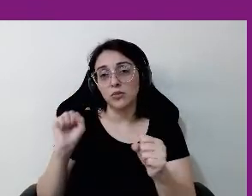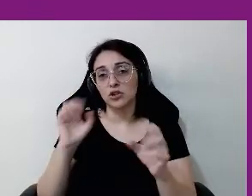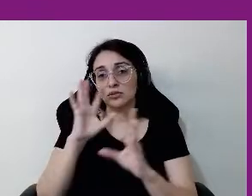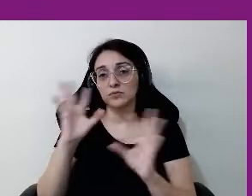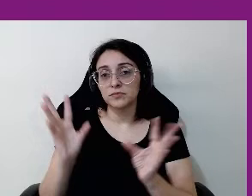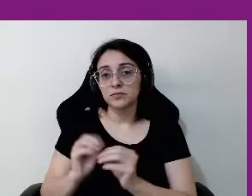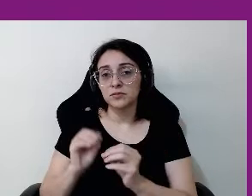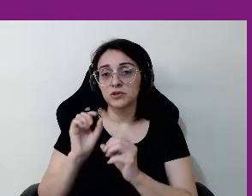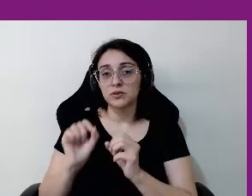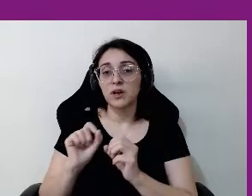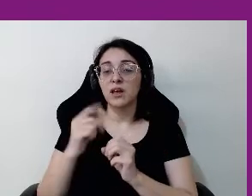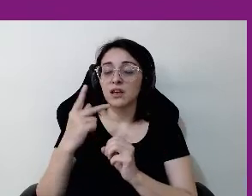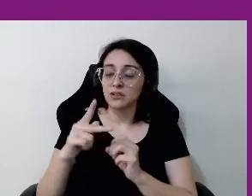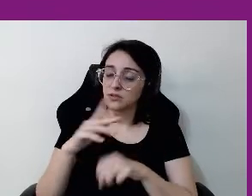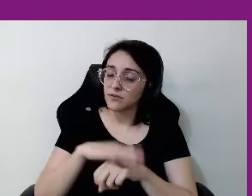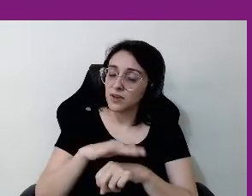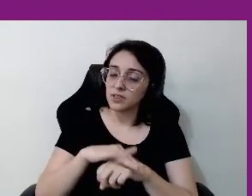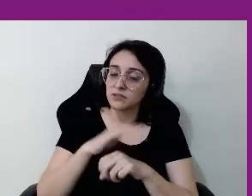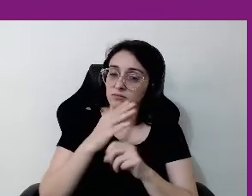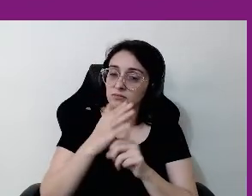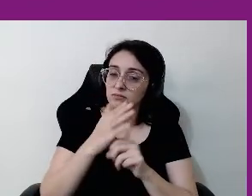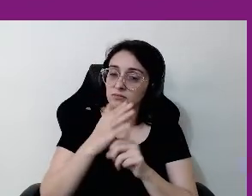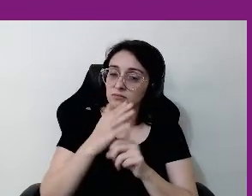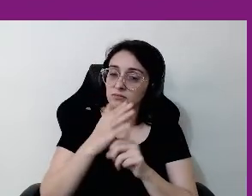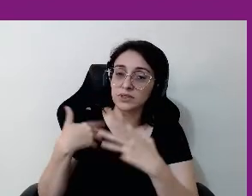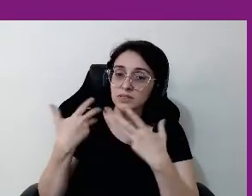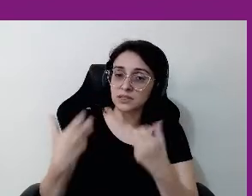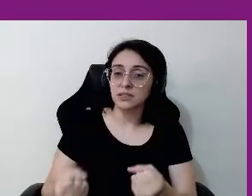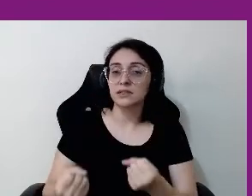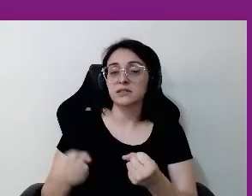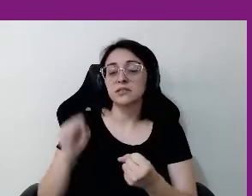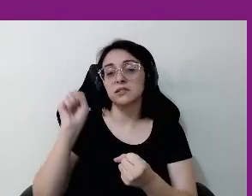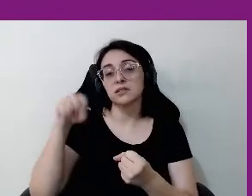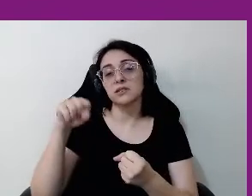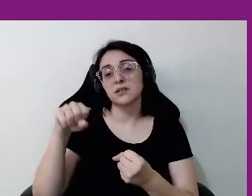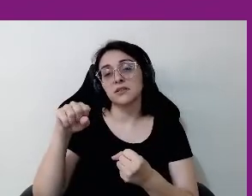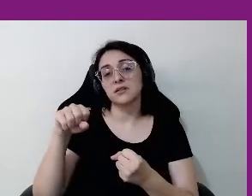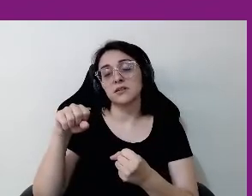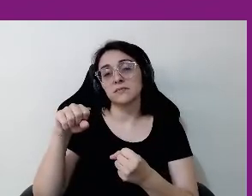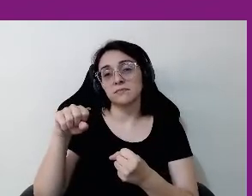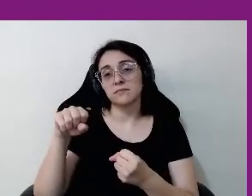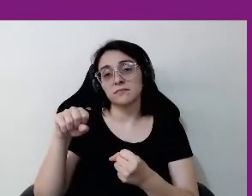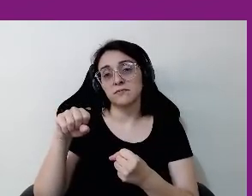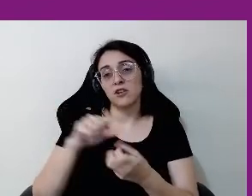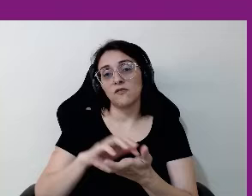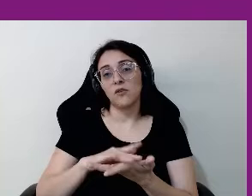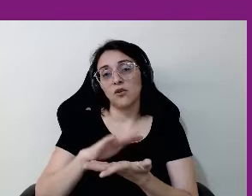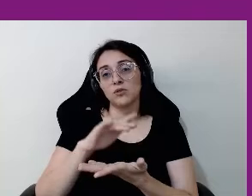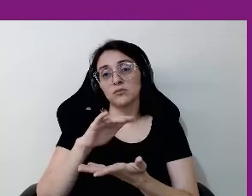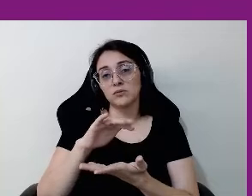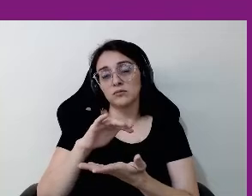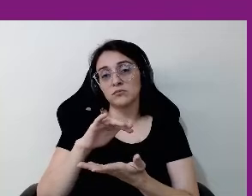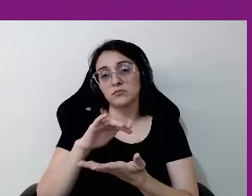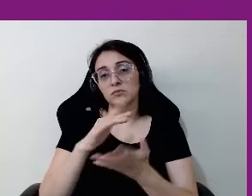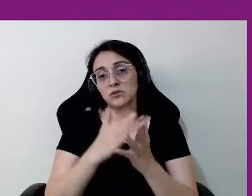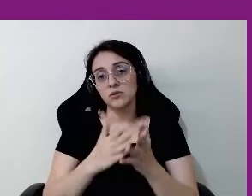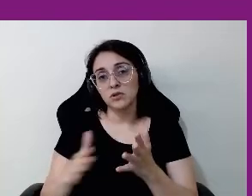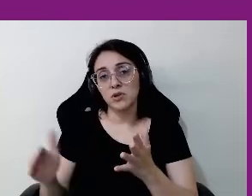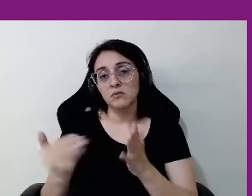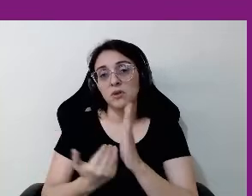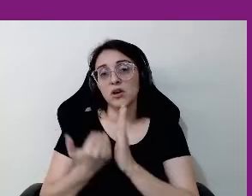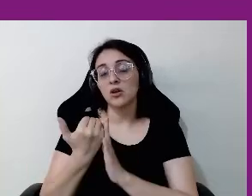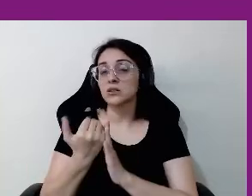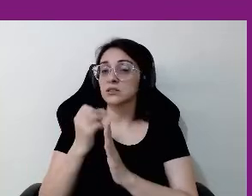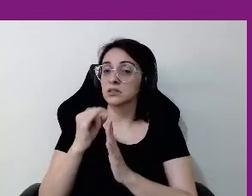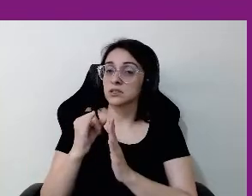concluir? É isso que eu faria à beira-leito. Eu aceitaria, sim, um volume corrente maior se é uma